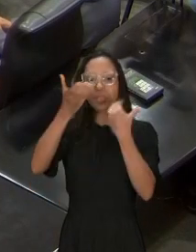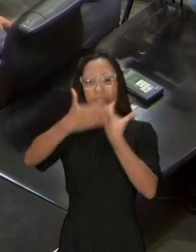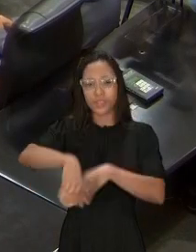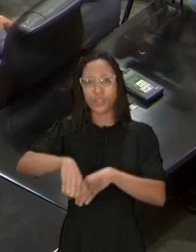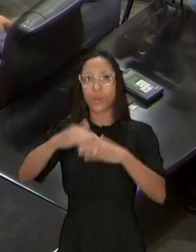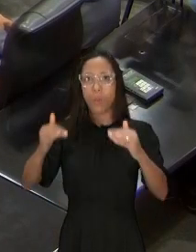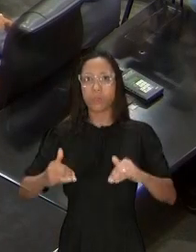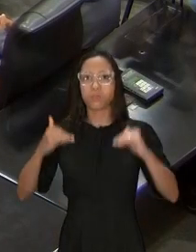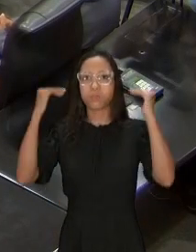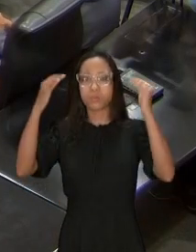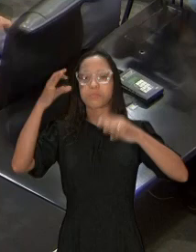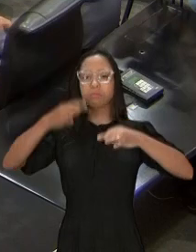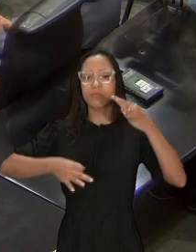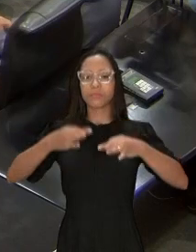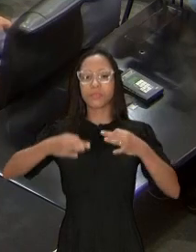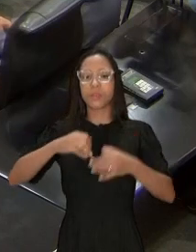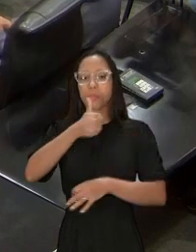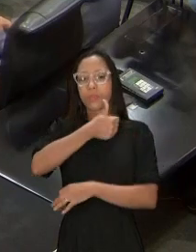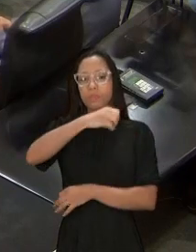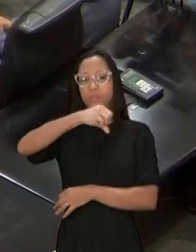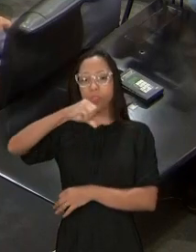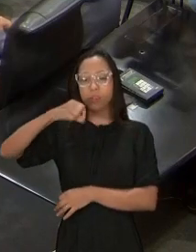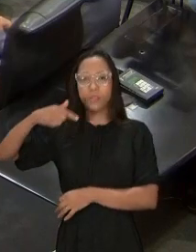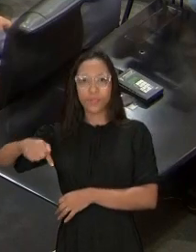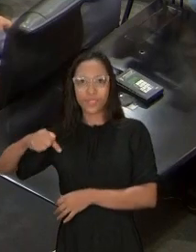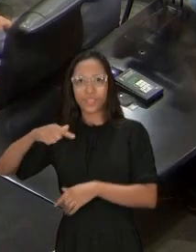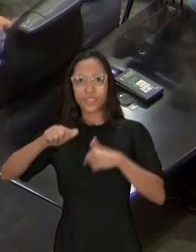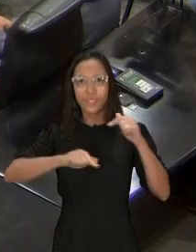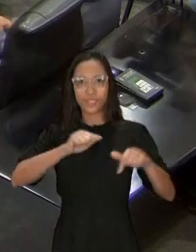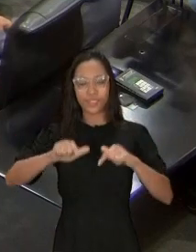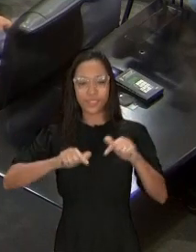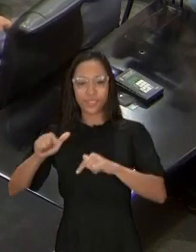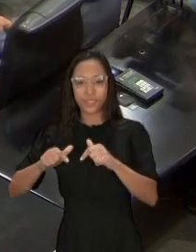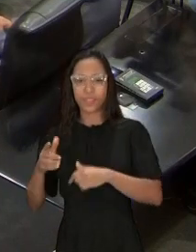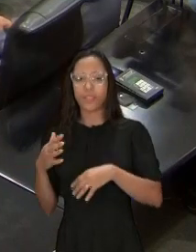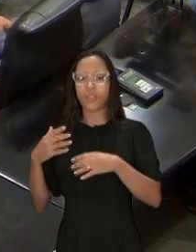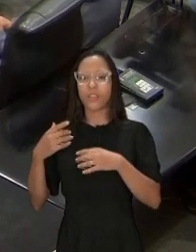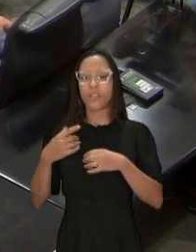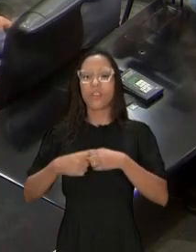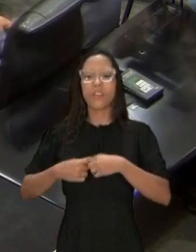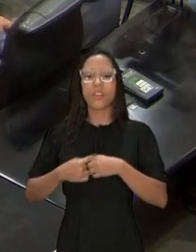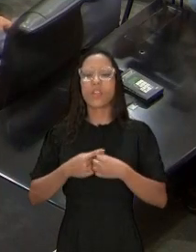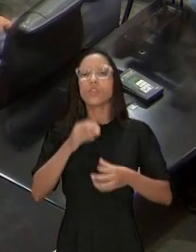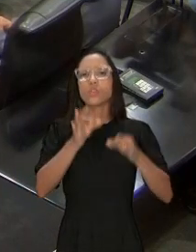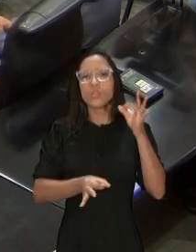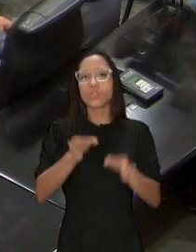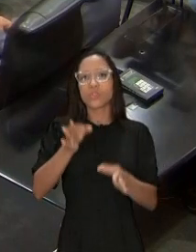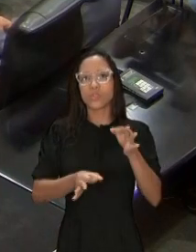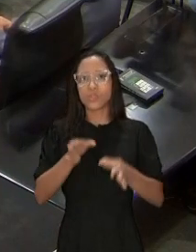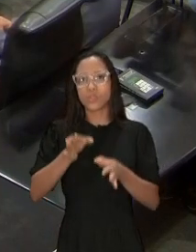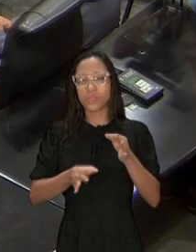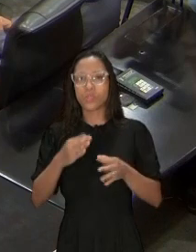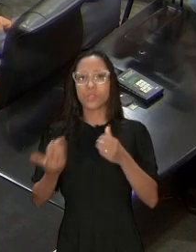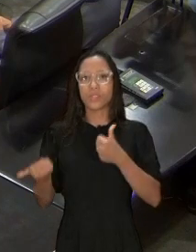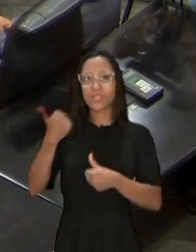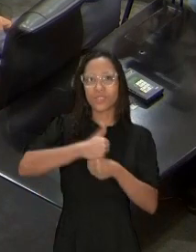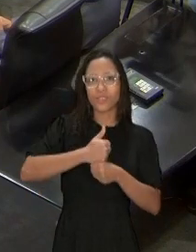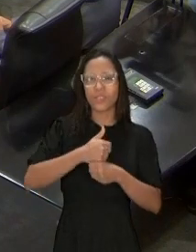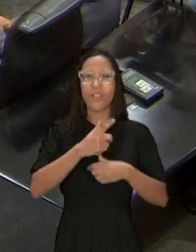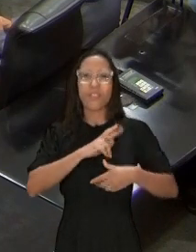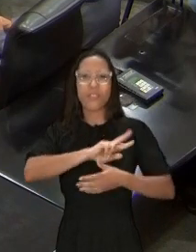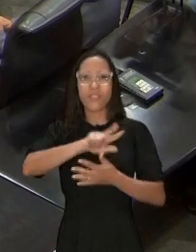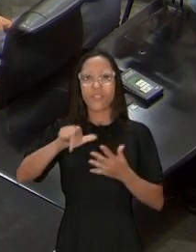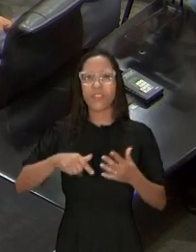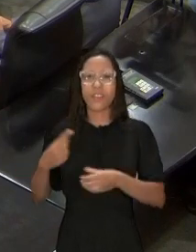posse em 1997. Atuou em diversos municípios como juiz substituto por 8 anos. Hoje é homenageado